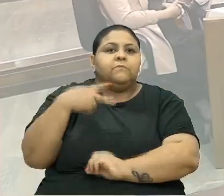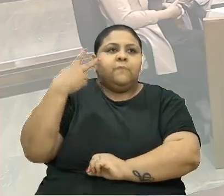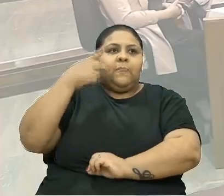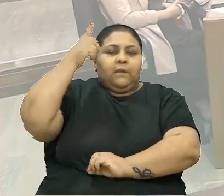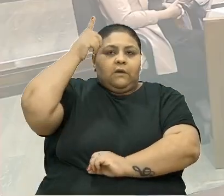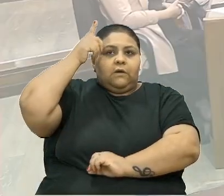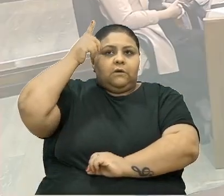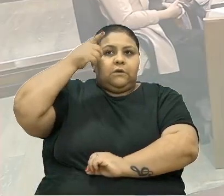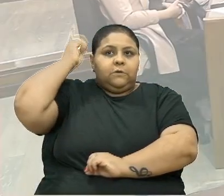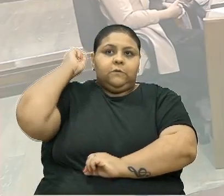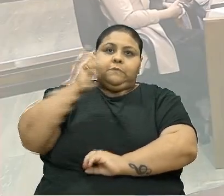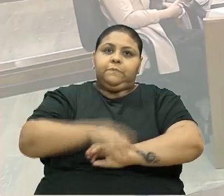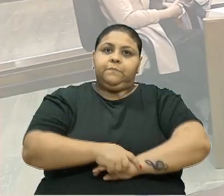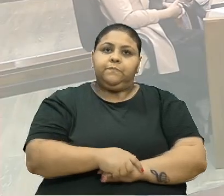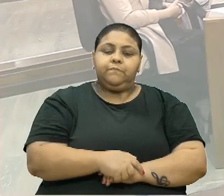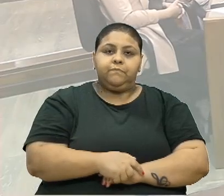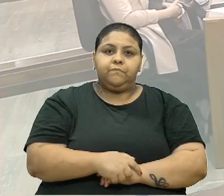Lucas.